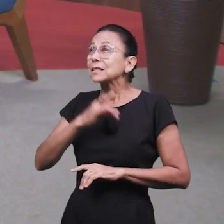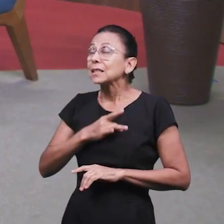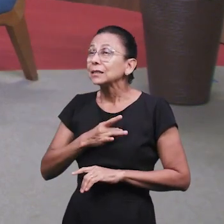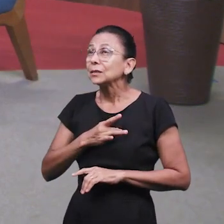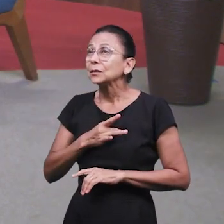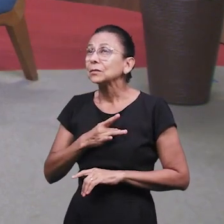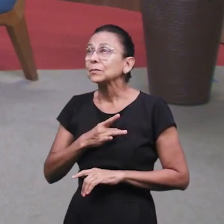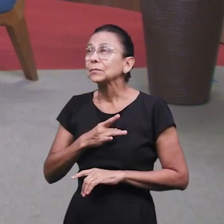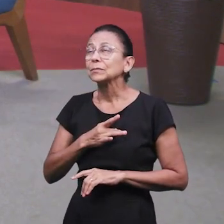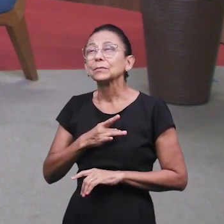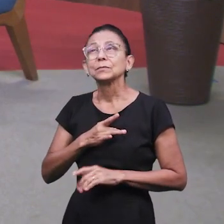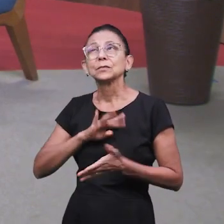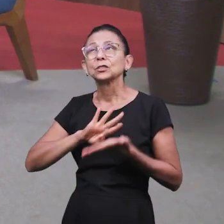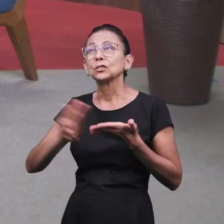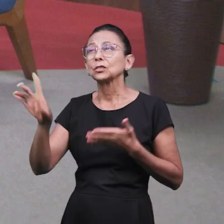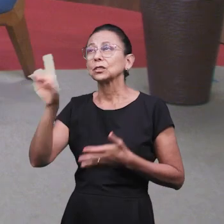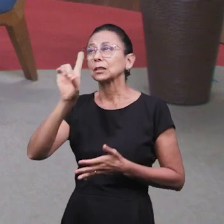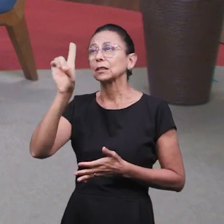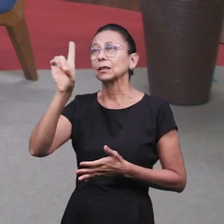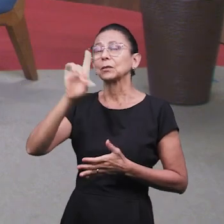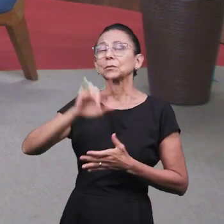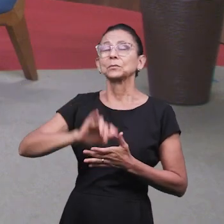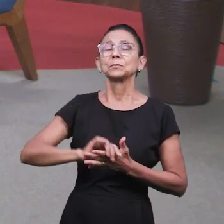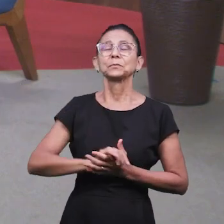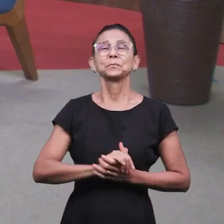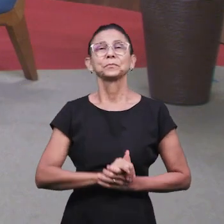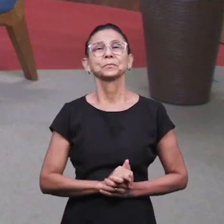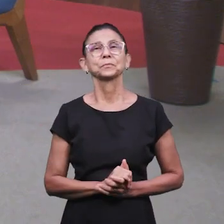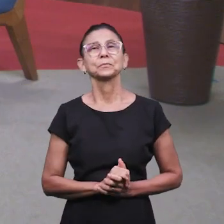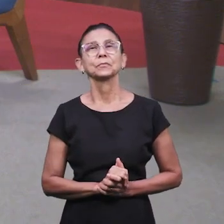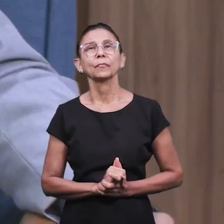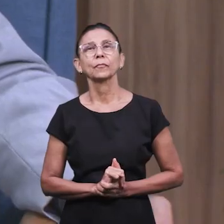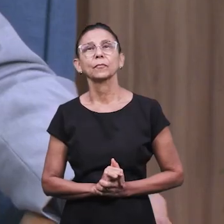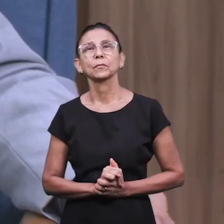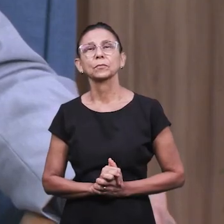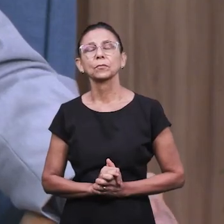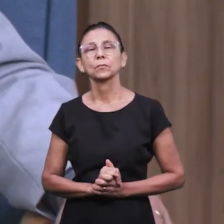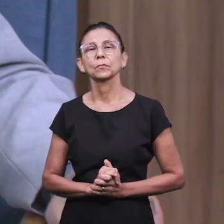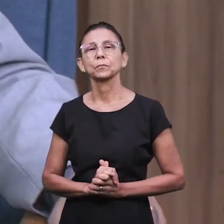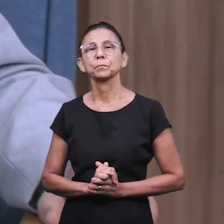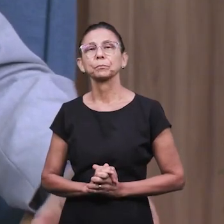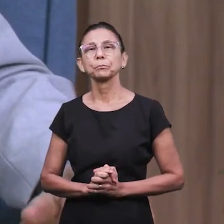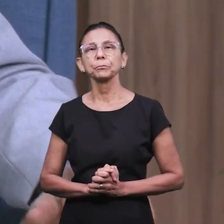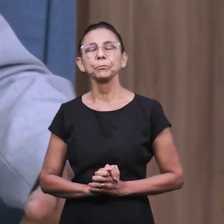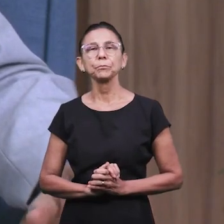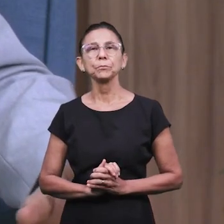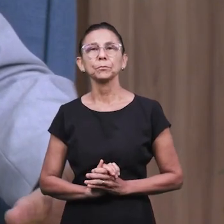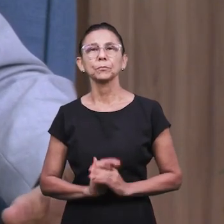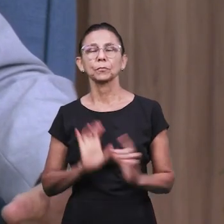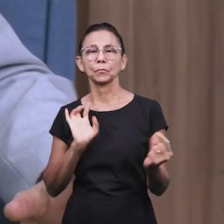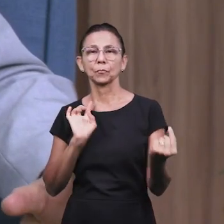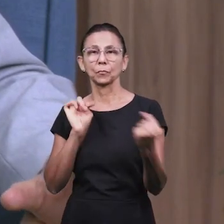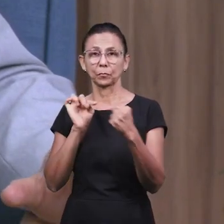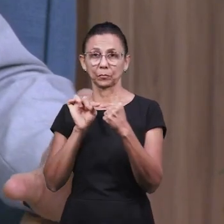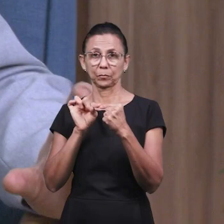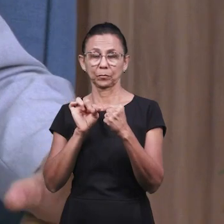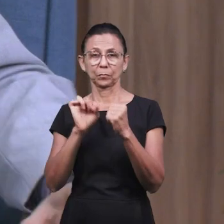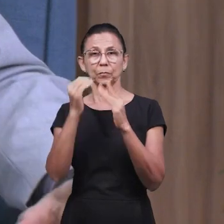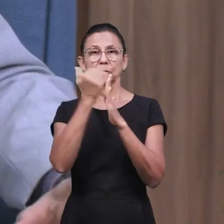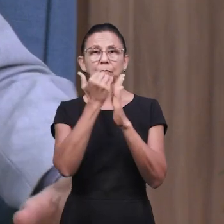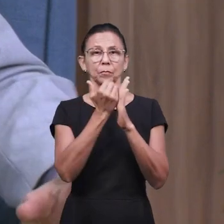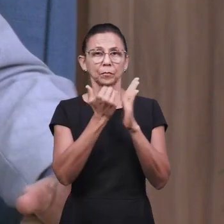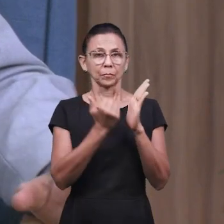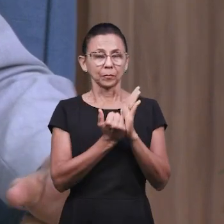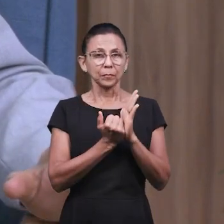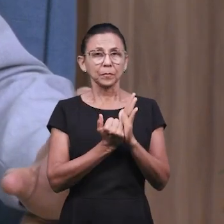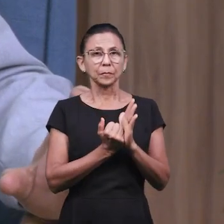isso. Isso é muito profundo. E o objetivo nosso aqui é fazer com que os nossos irmãos